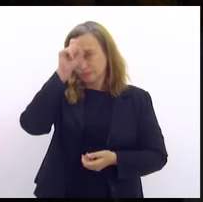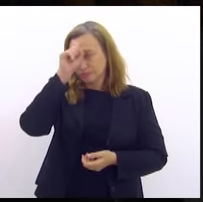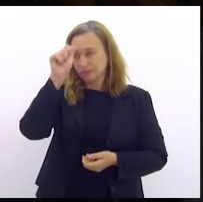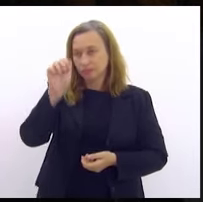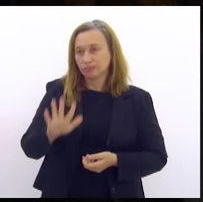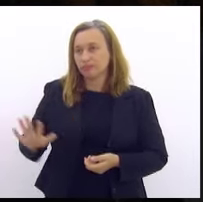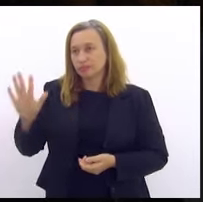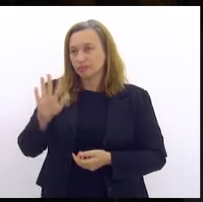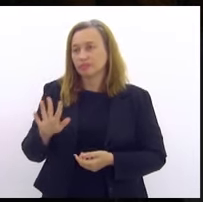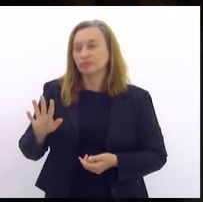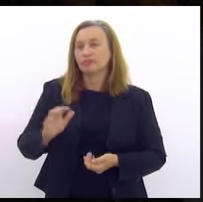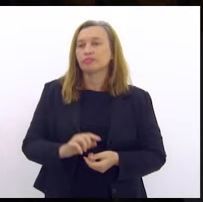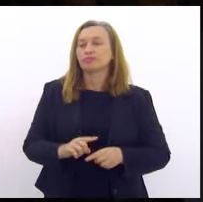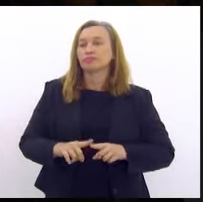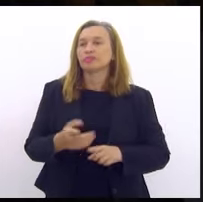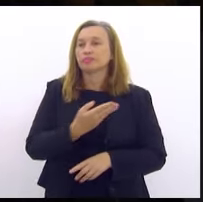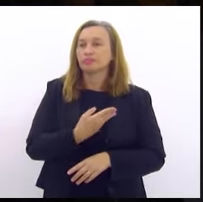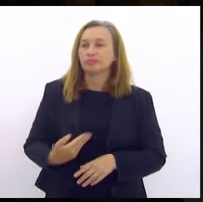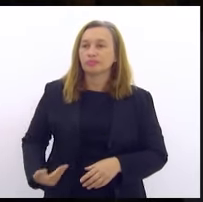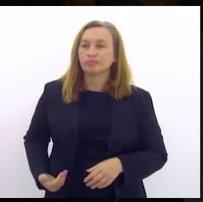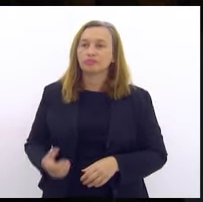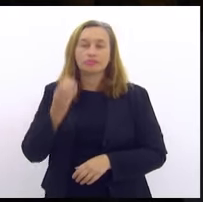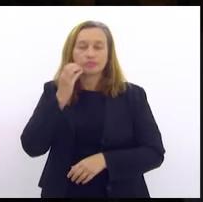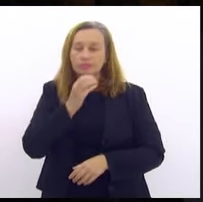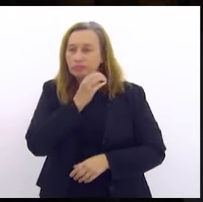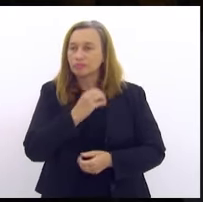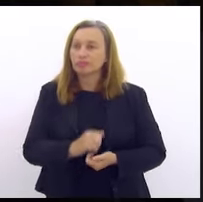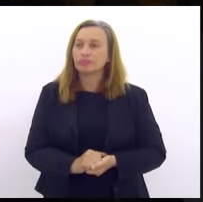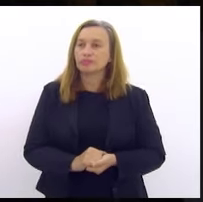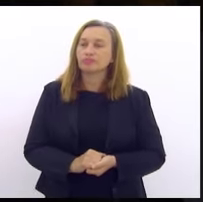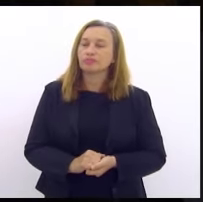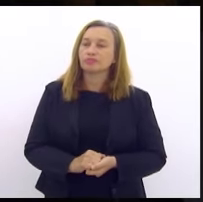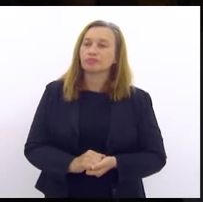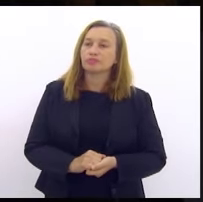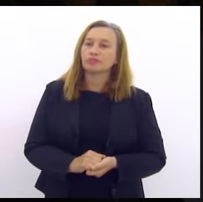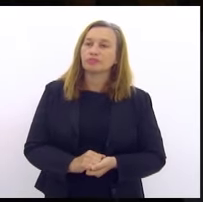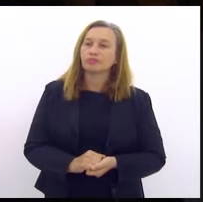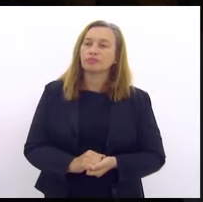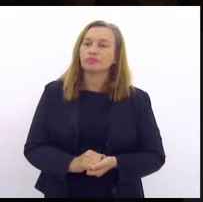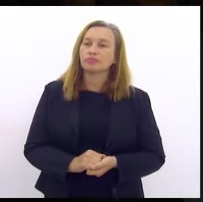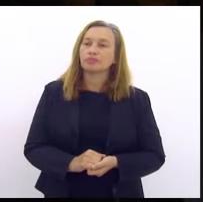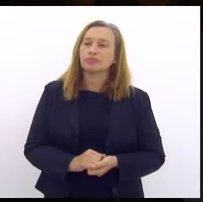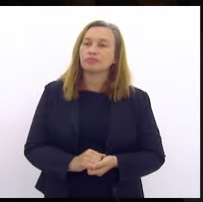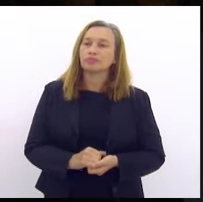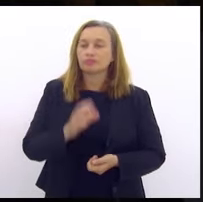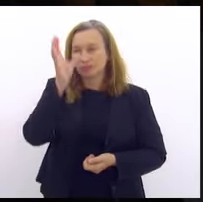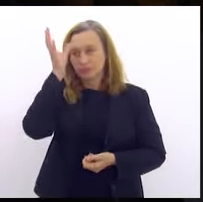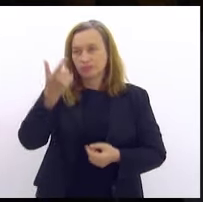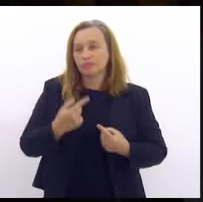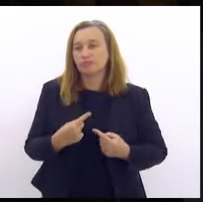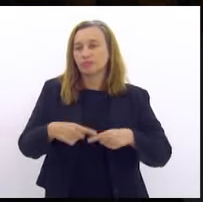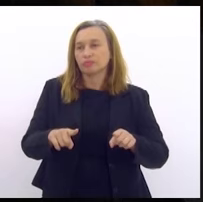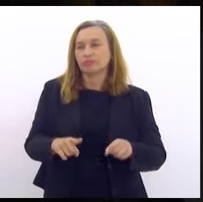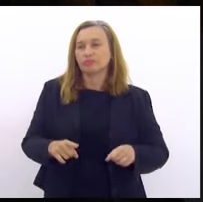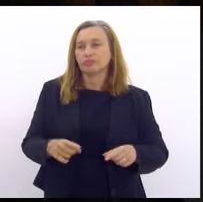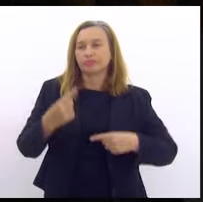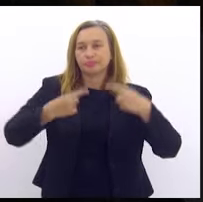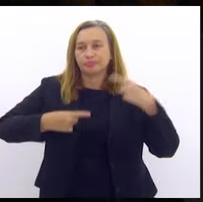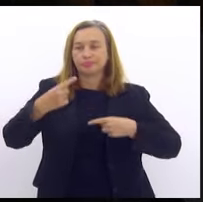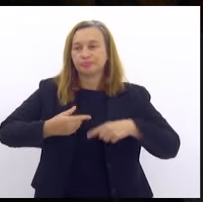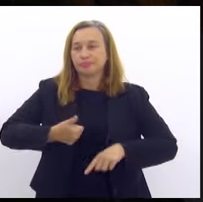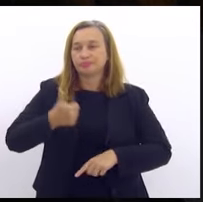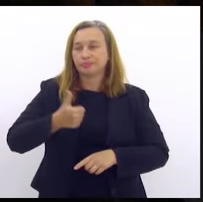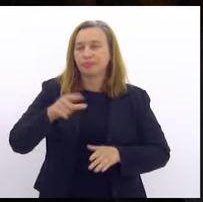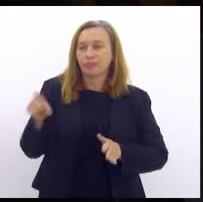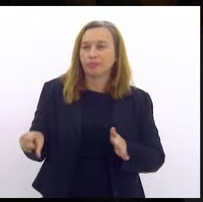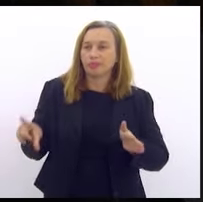ano, o governador Cláudio Castro resolveu atacar essa política em duas frentes. A primeira,